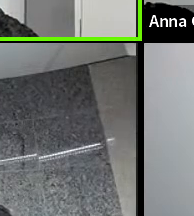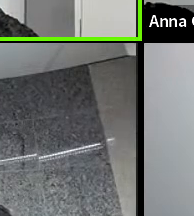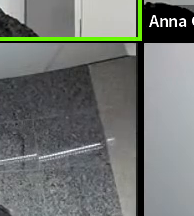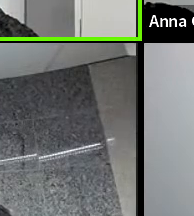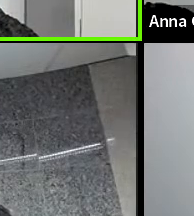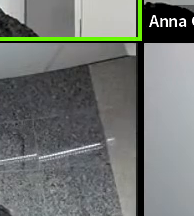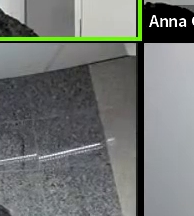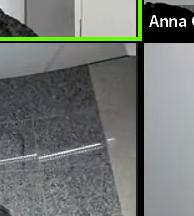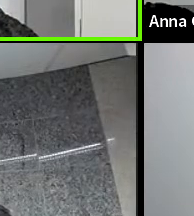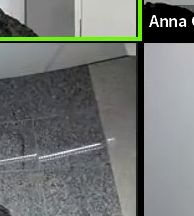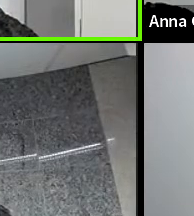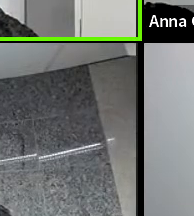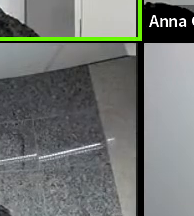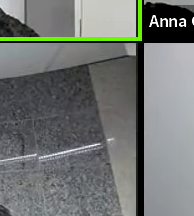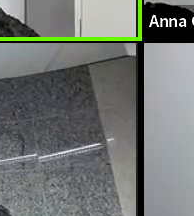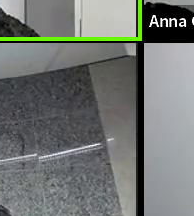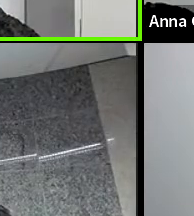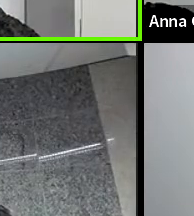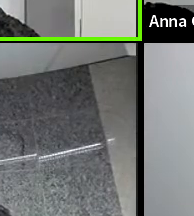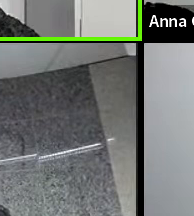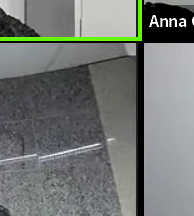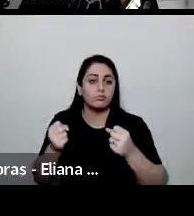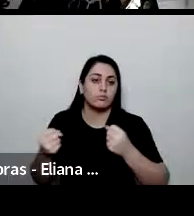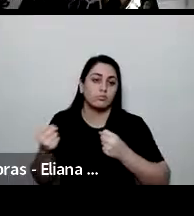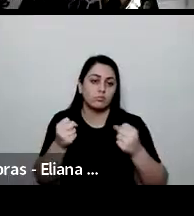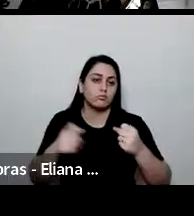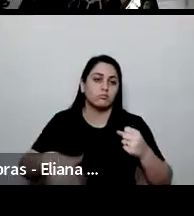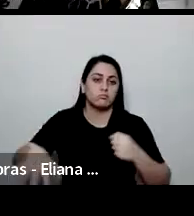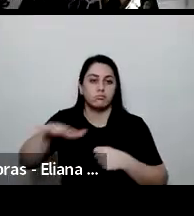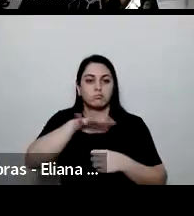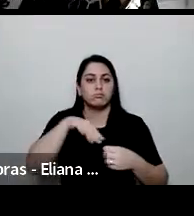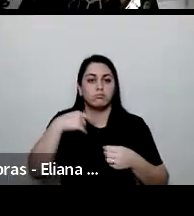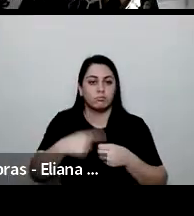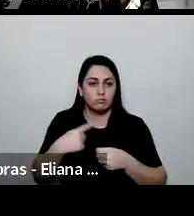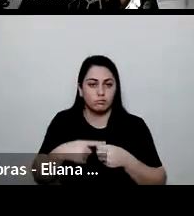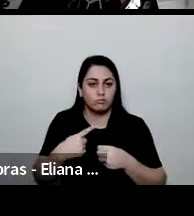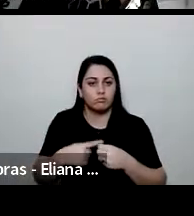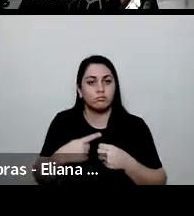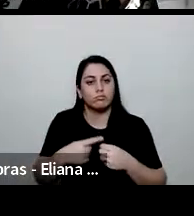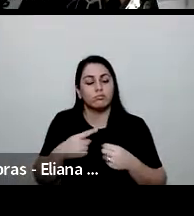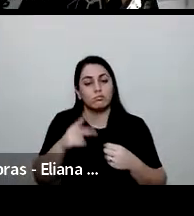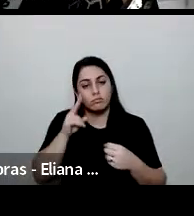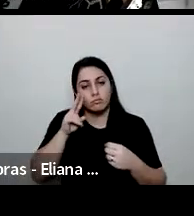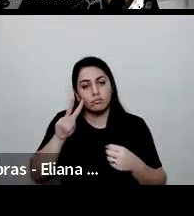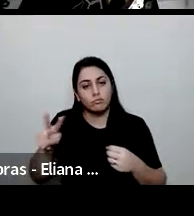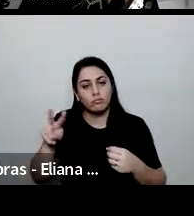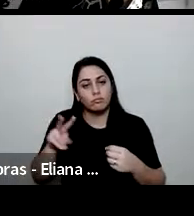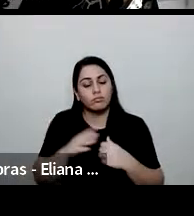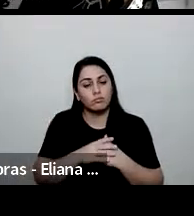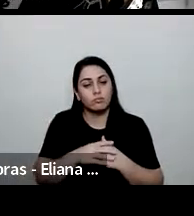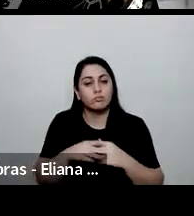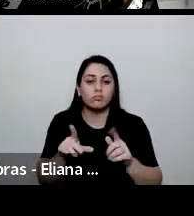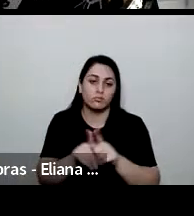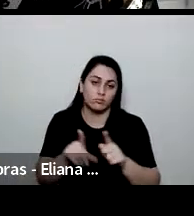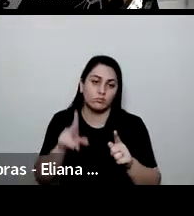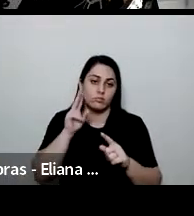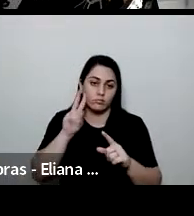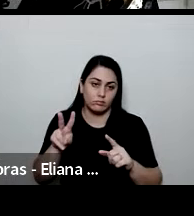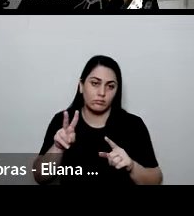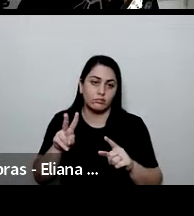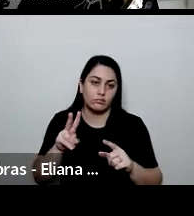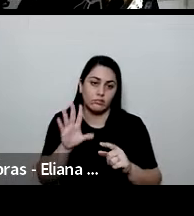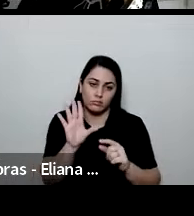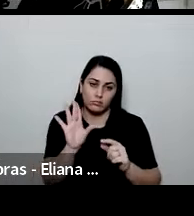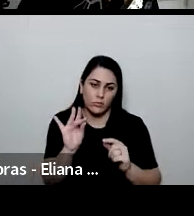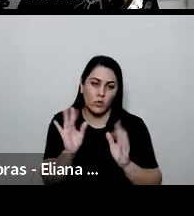aqueles automóveis houvesse circular pela cidade e a visualização EA visualização da publicidade